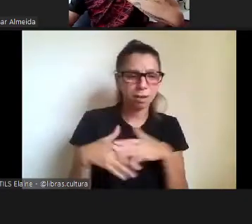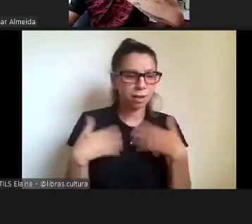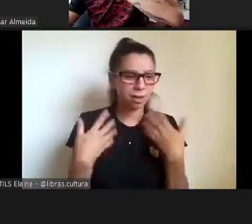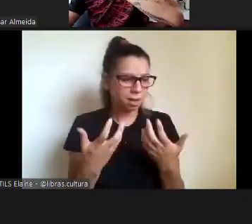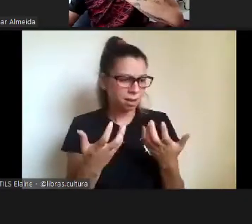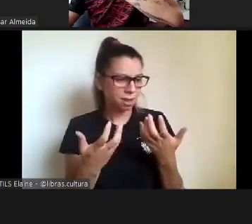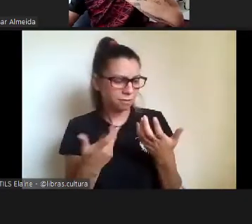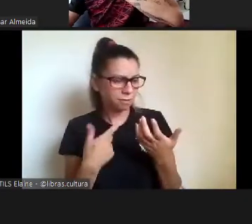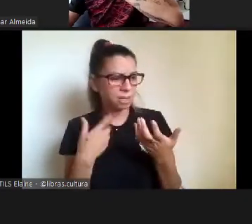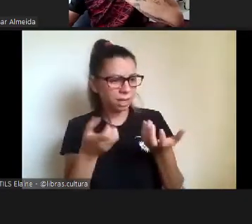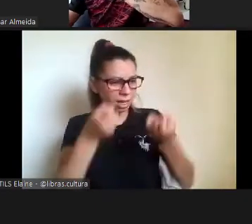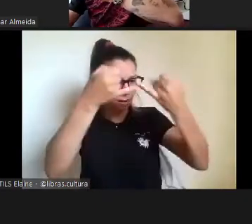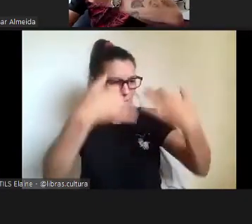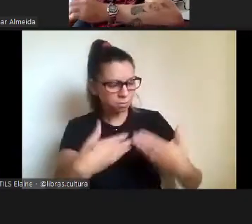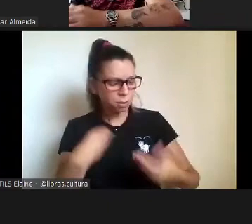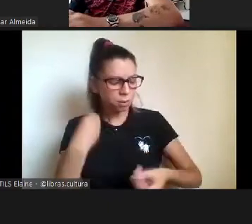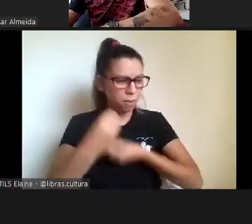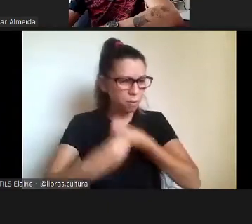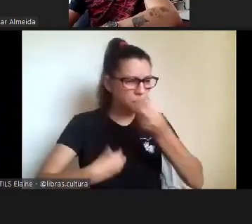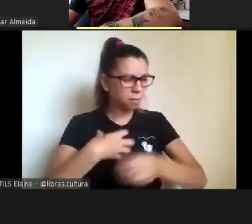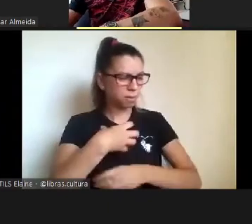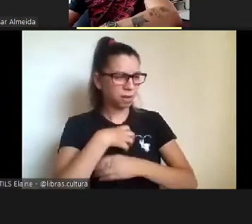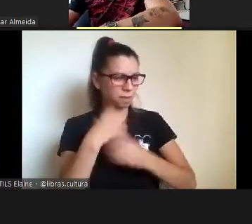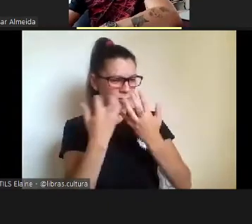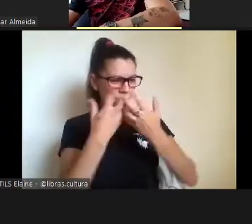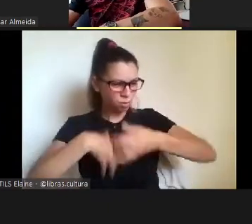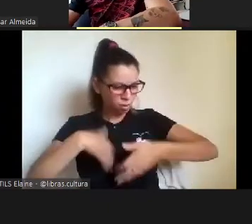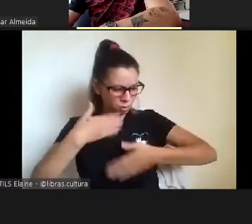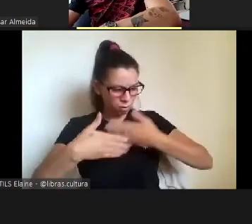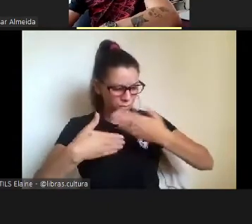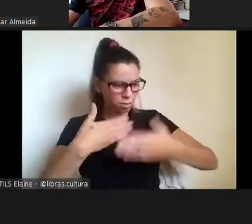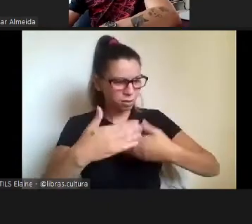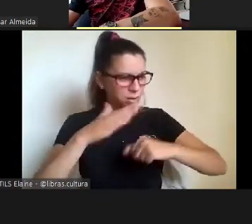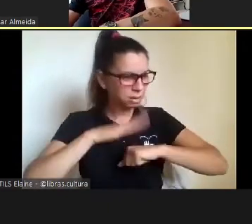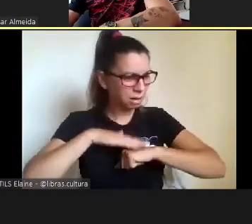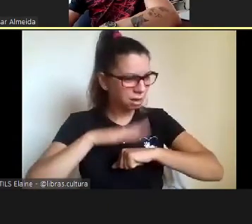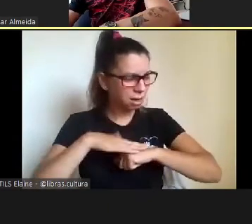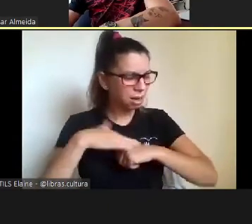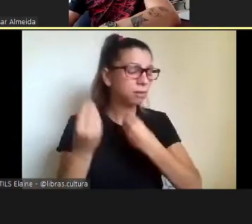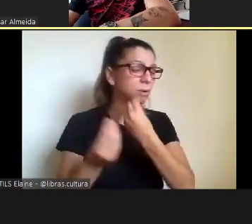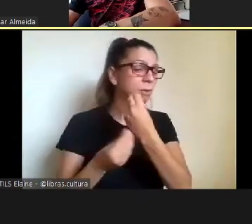cena. Exatamente. Estar nessa mostra...